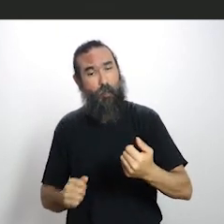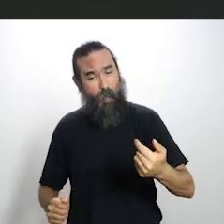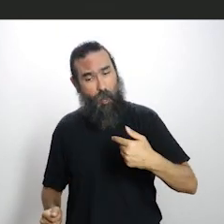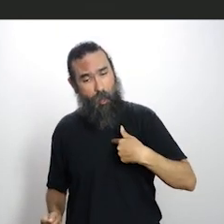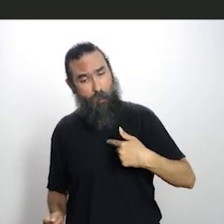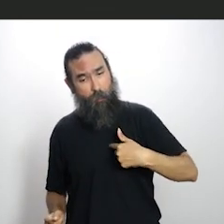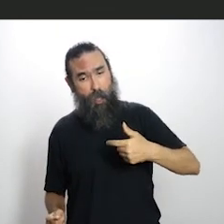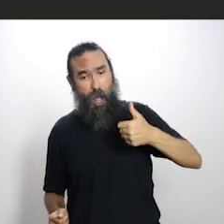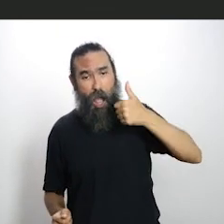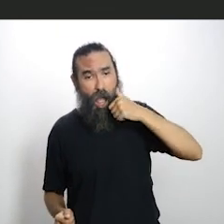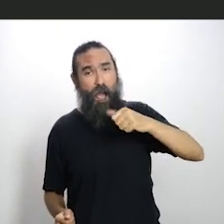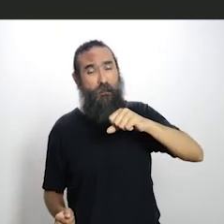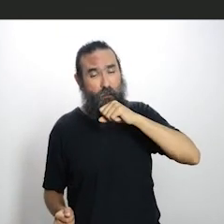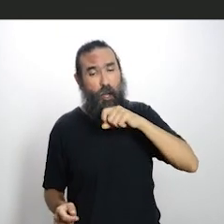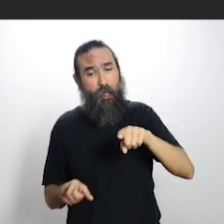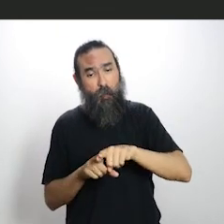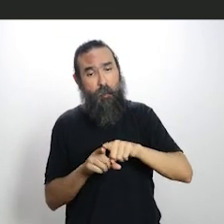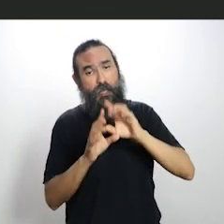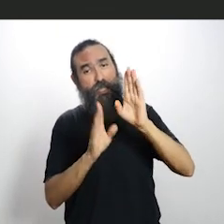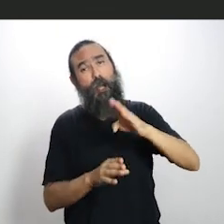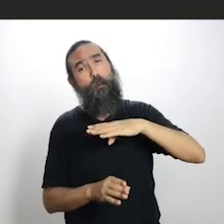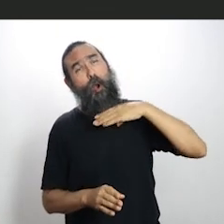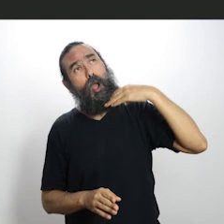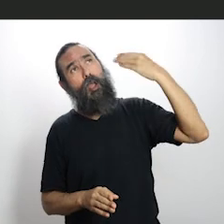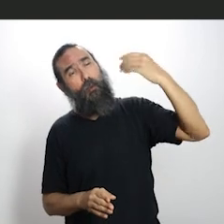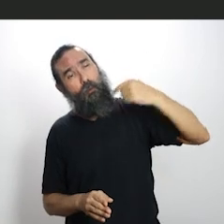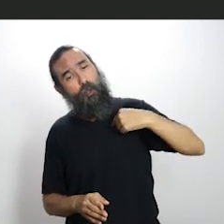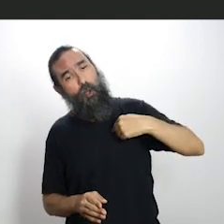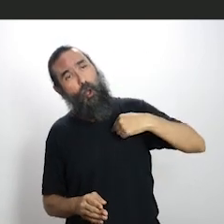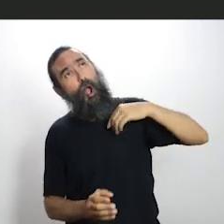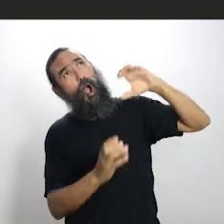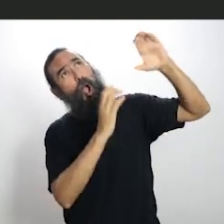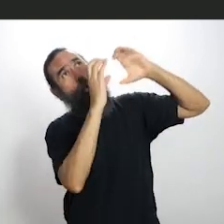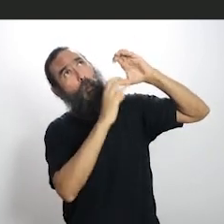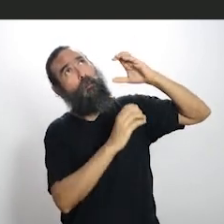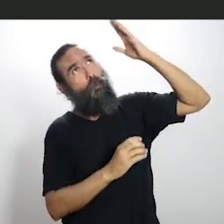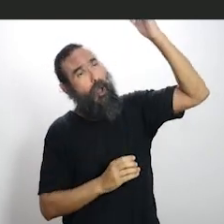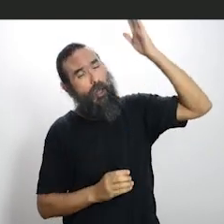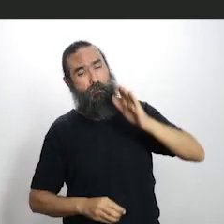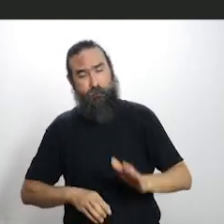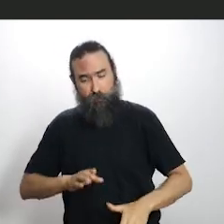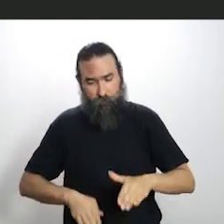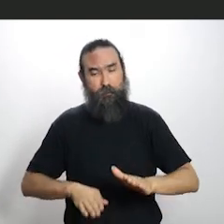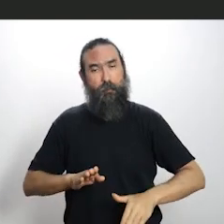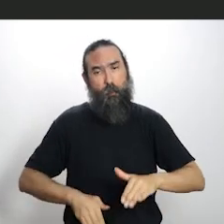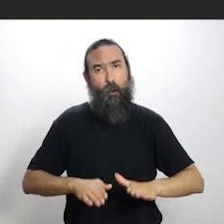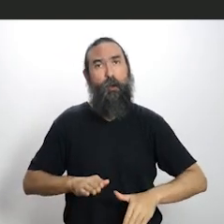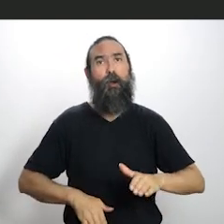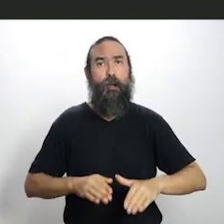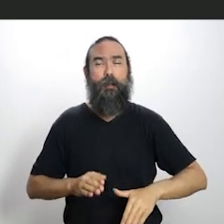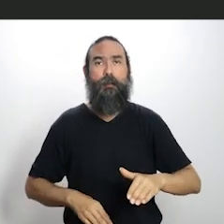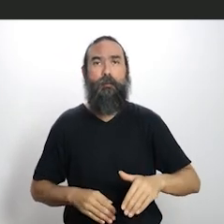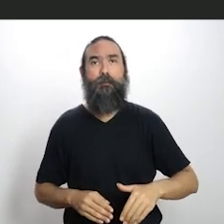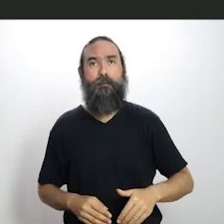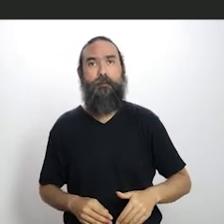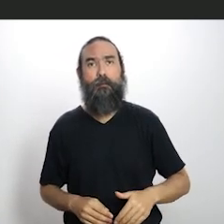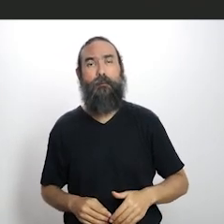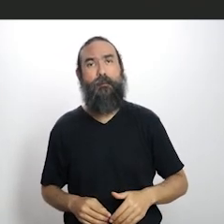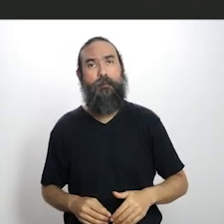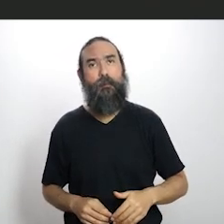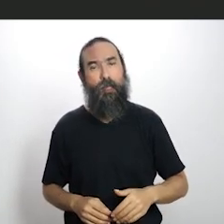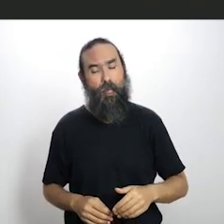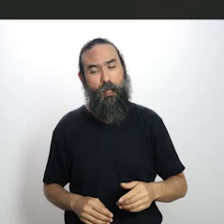lá no oba-obá que a gente tem na Xambá mas meu tambor ligo pra todo dia sabe pra meu bisavó e tal tudo mais